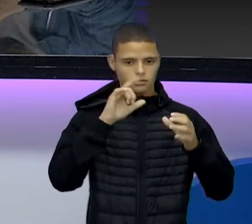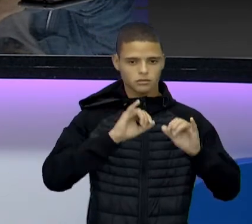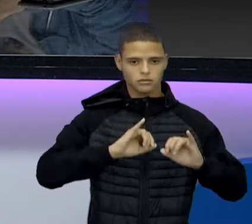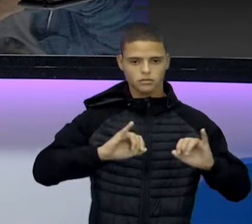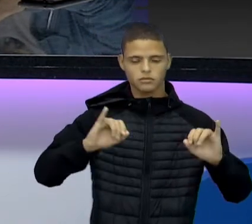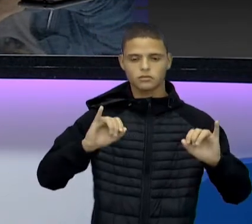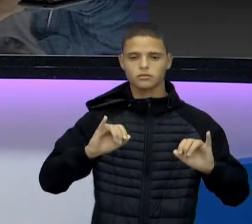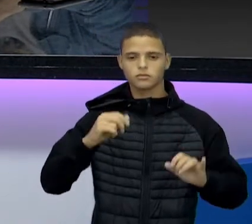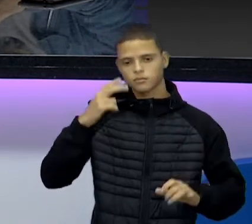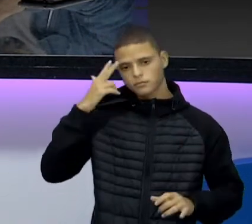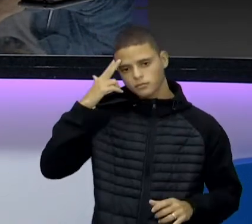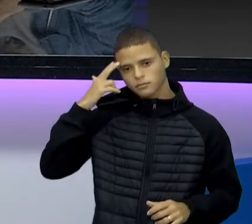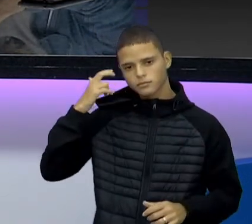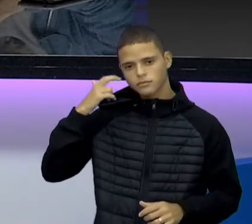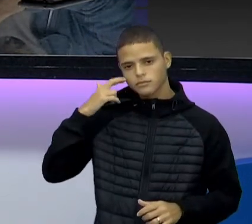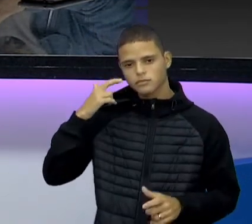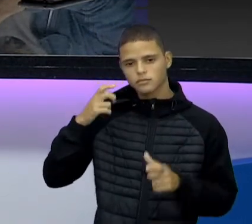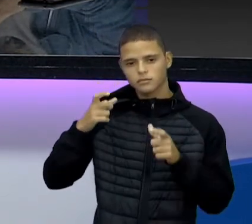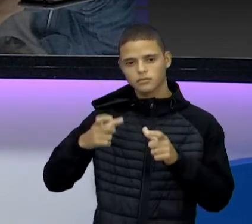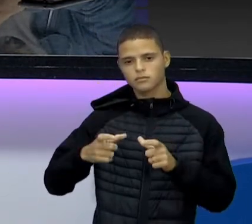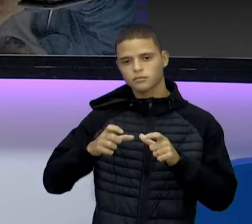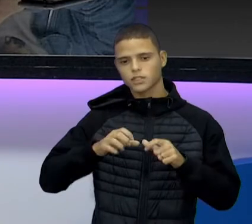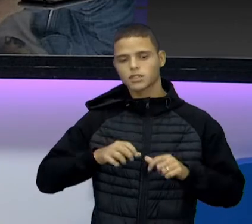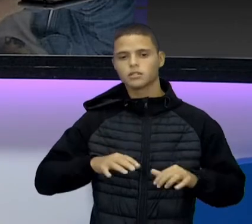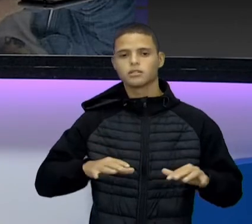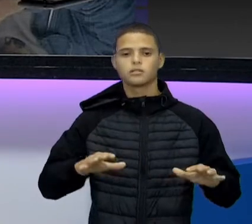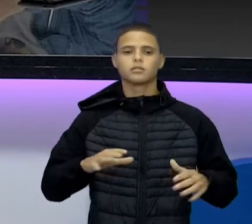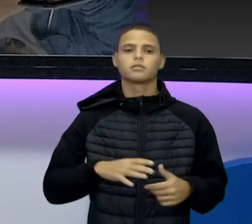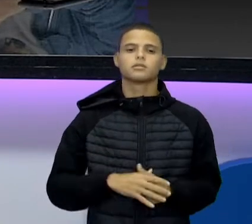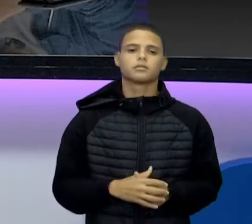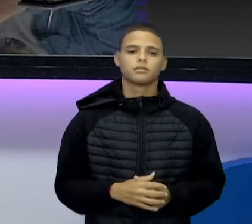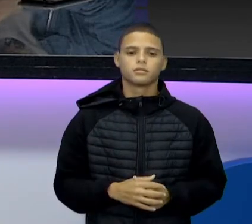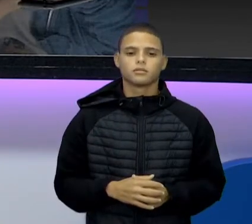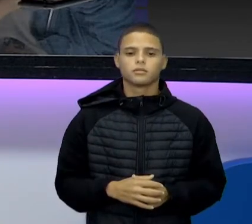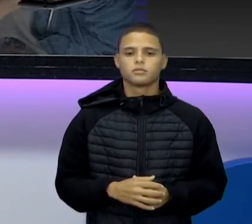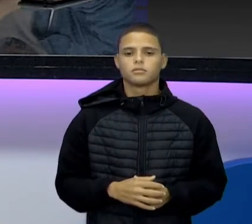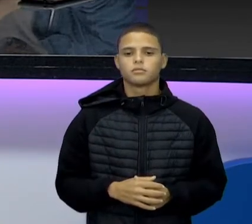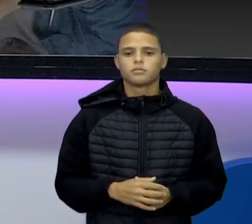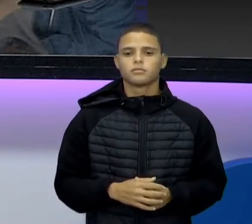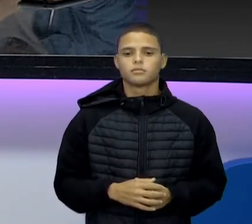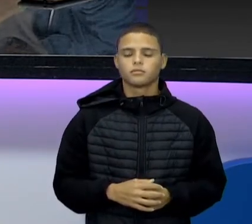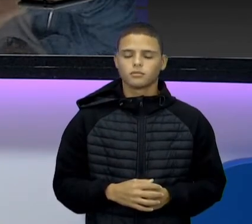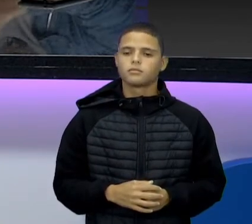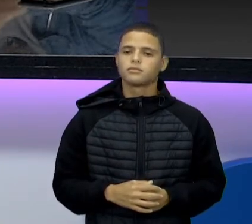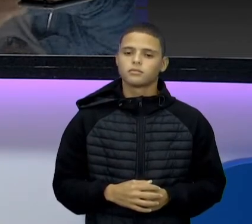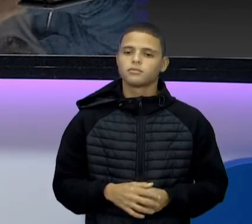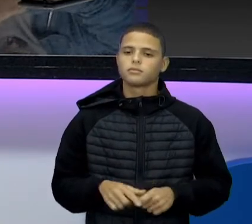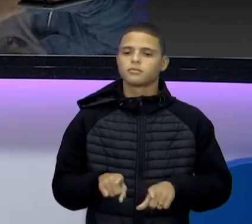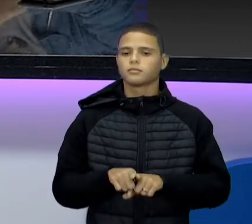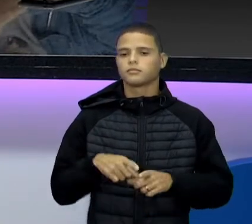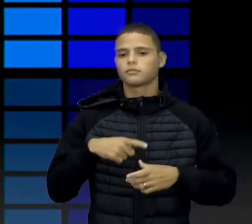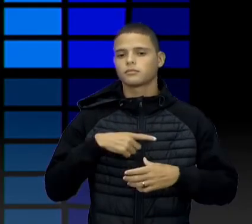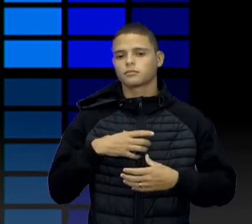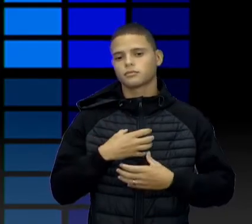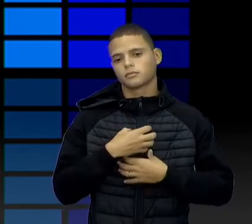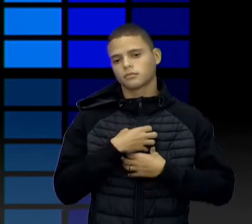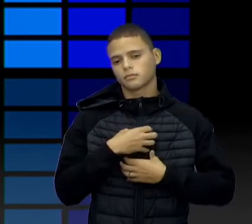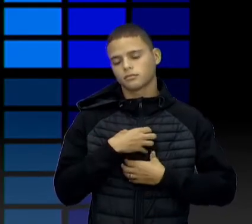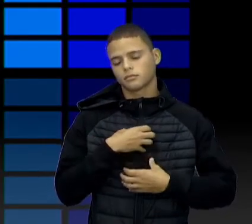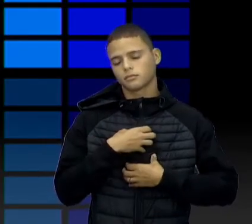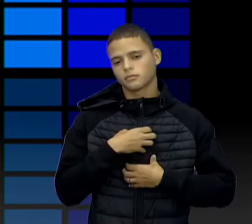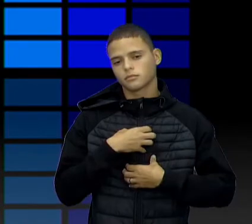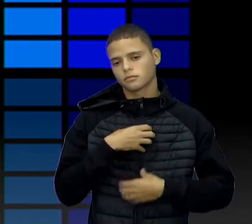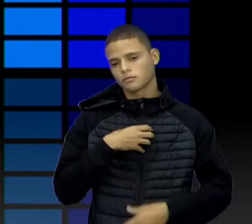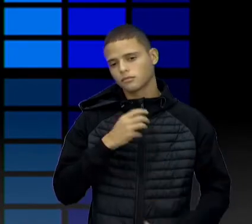ali mesmo. Exatamente. E ampliar, né, os horizontes para esses jovens, né? E traz essa questão também de pertencimento, né? Quando o